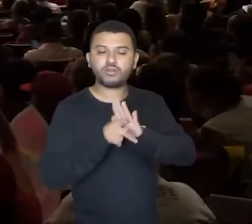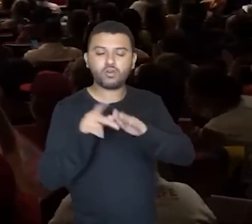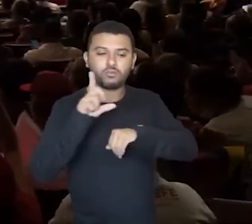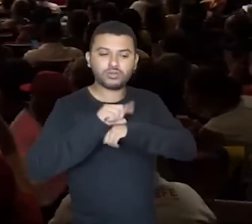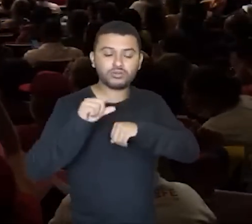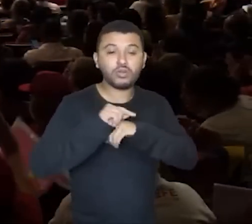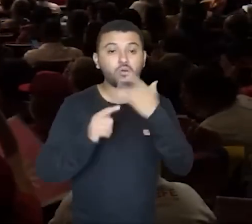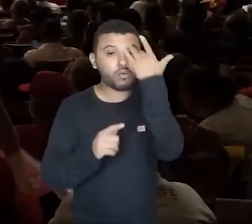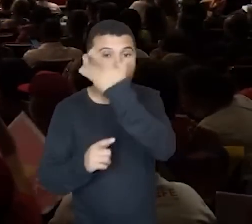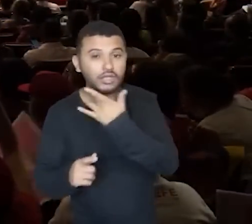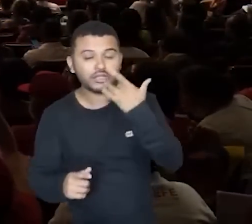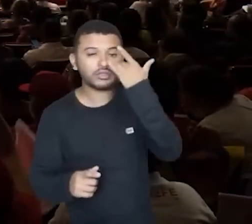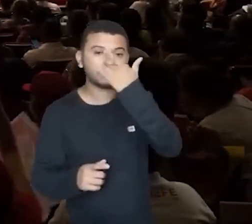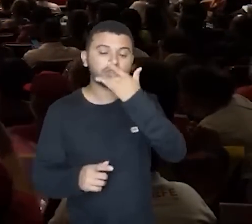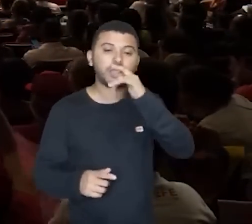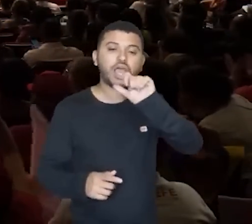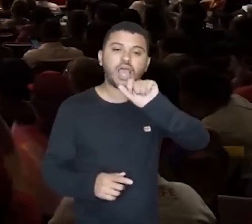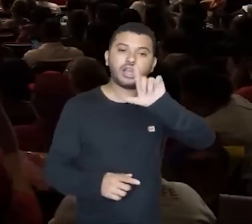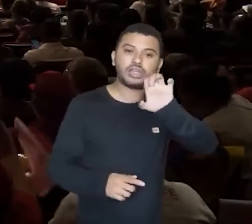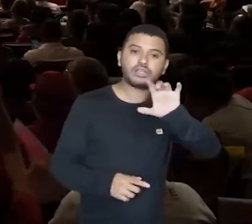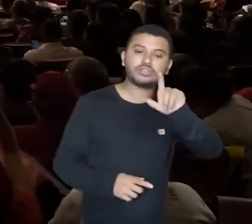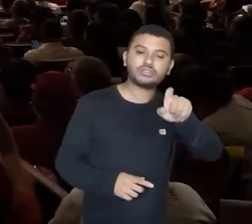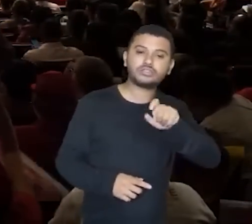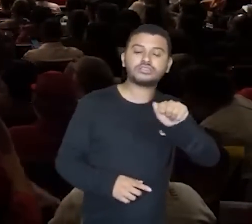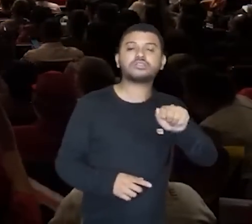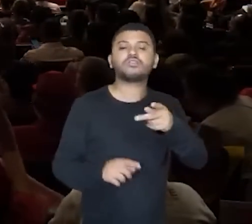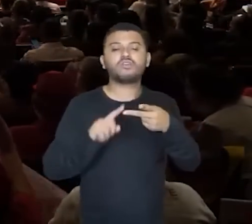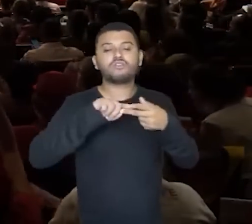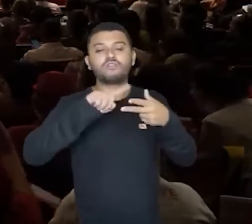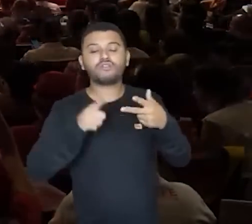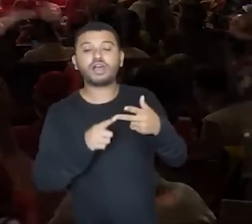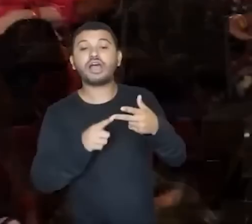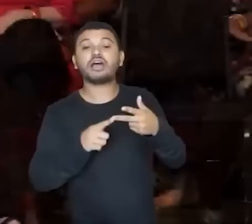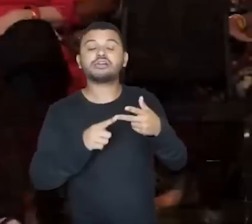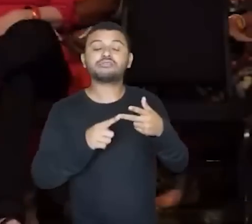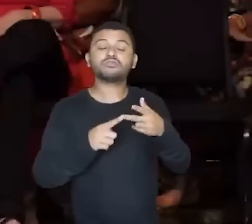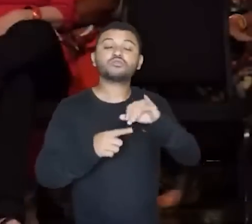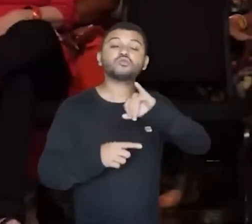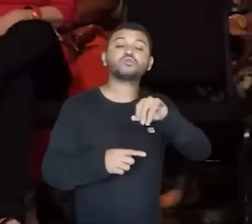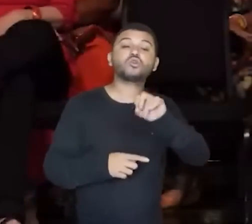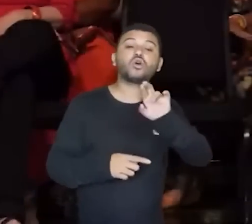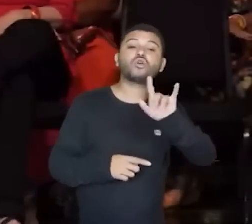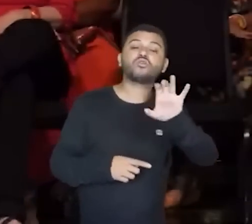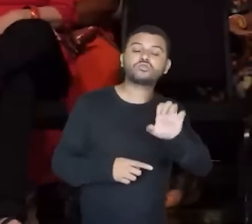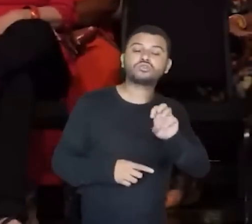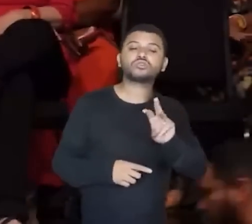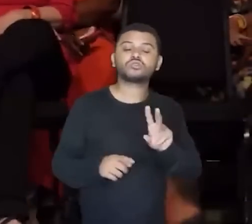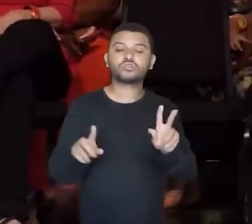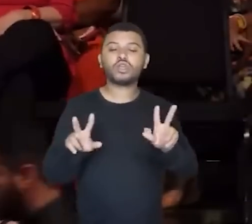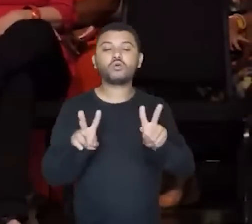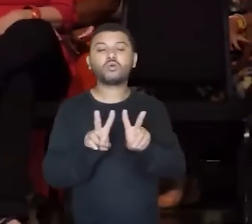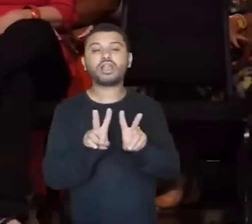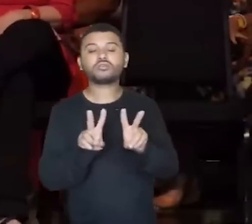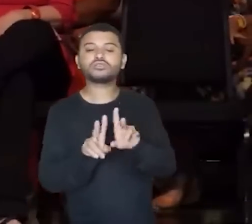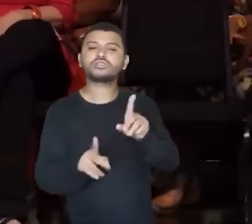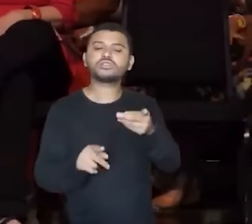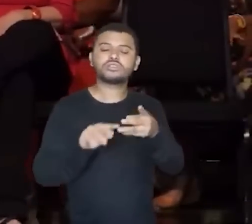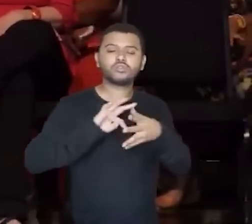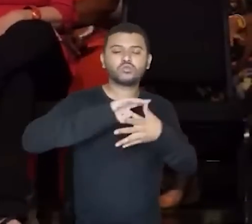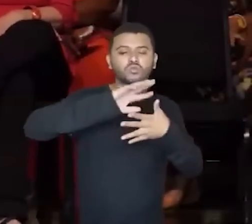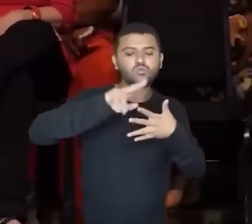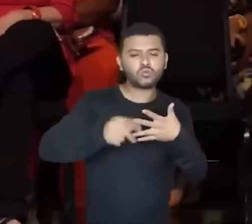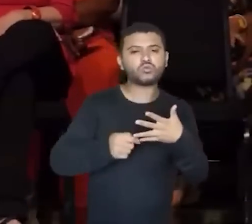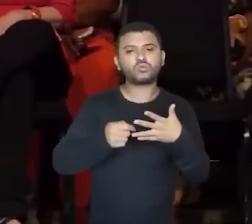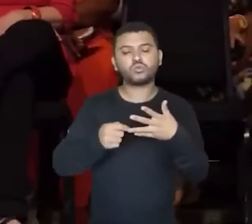o Alexandre Padilha, o Luiz Marinho, o Jorge Messias, o Wellington Dias, o Paulo Teixeira, o